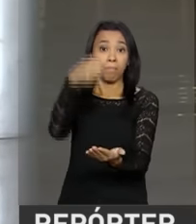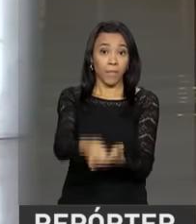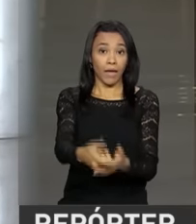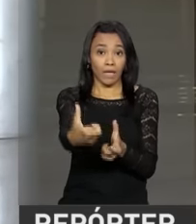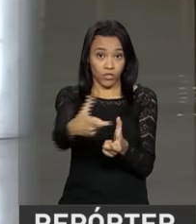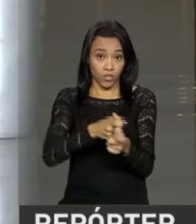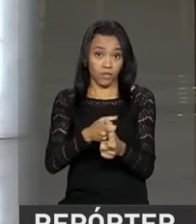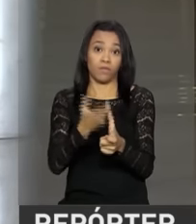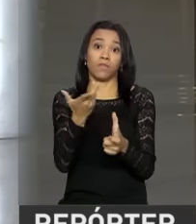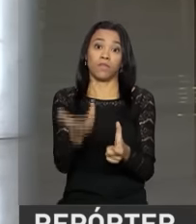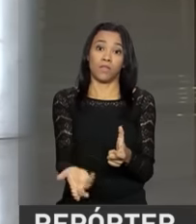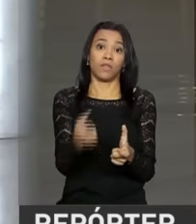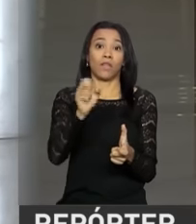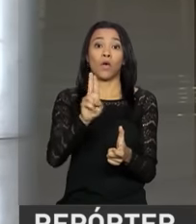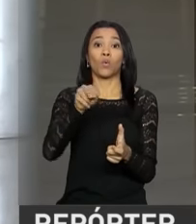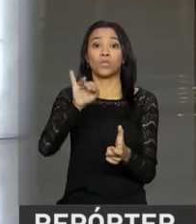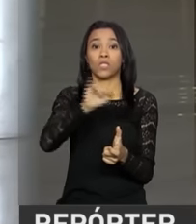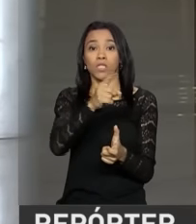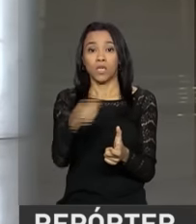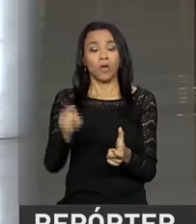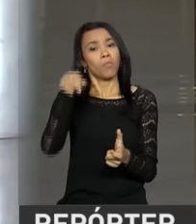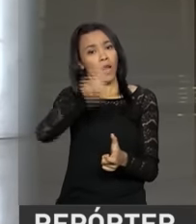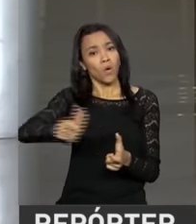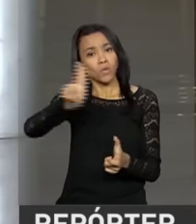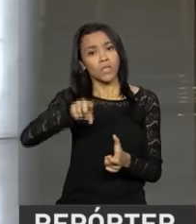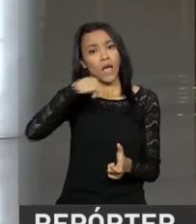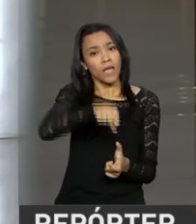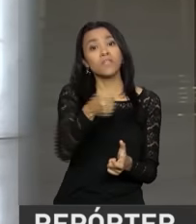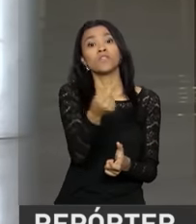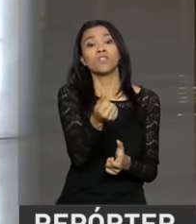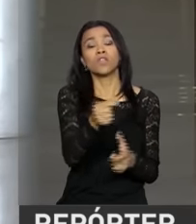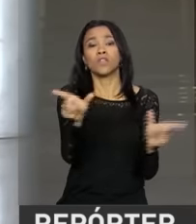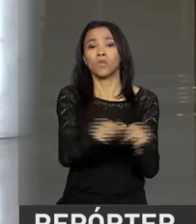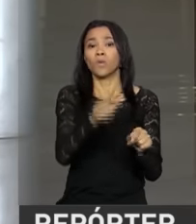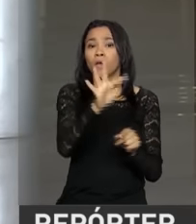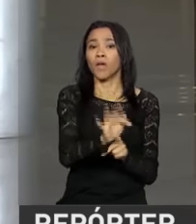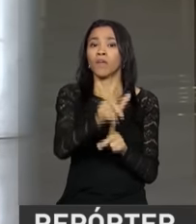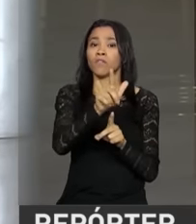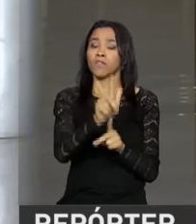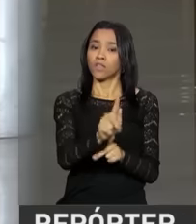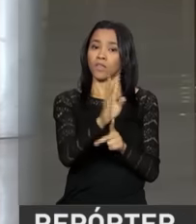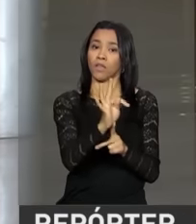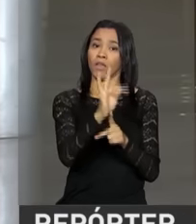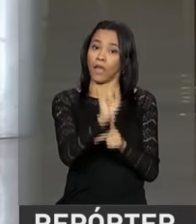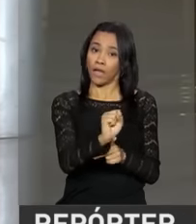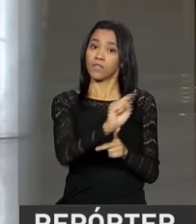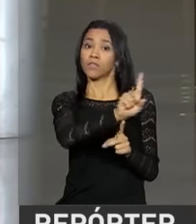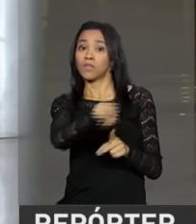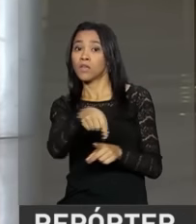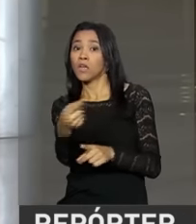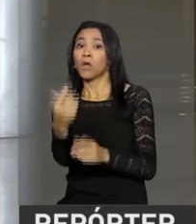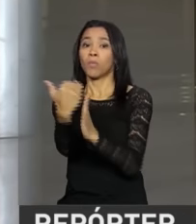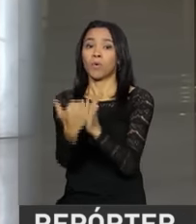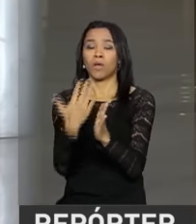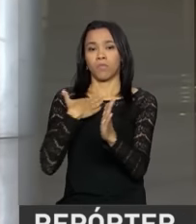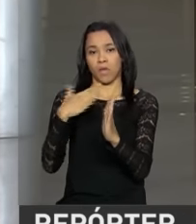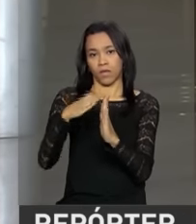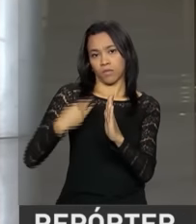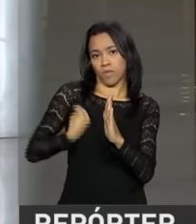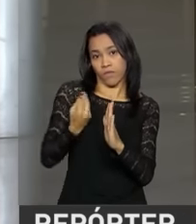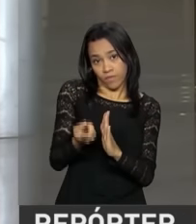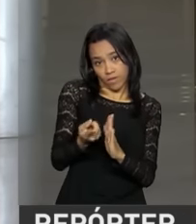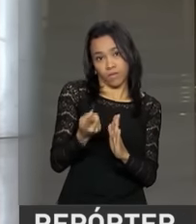em relação à utilização desses recursos dos fundos no Minha Casa Minha Vida. A instrução normativa já vale a partir de hoje e se